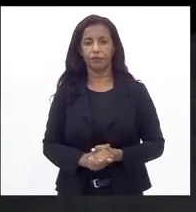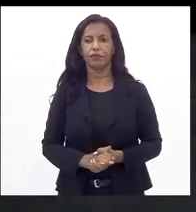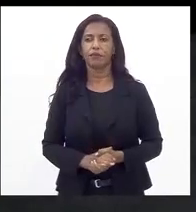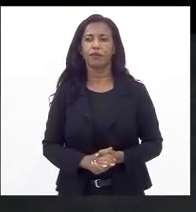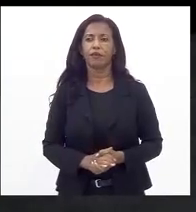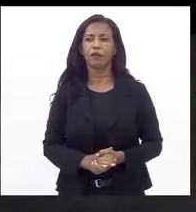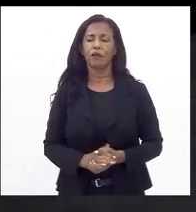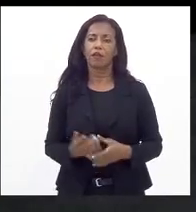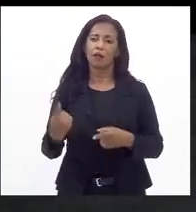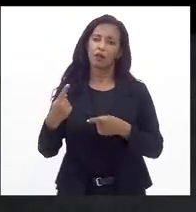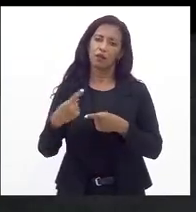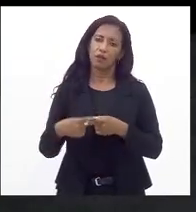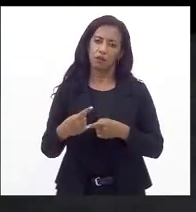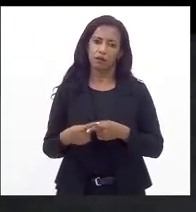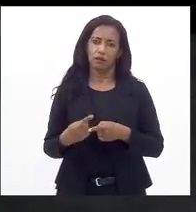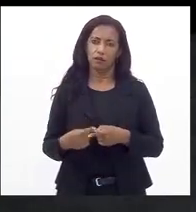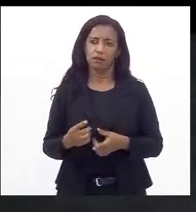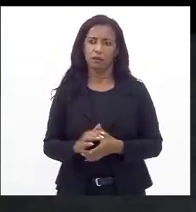porque